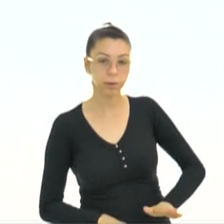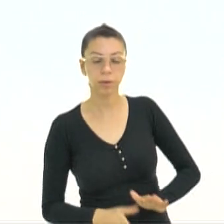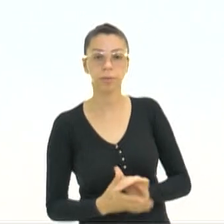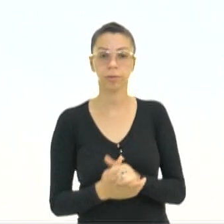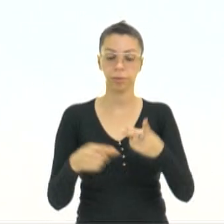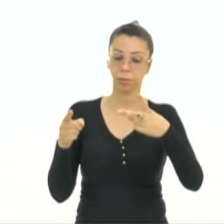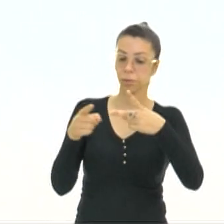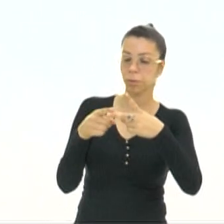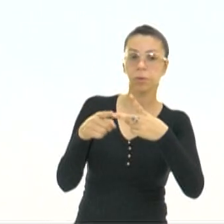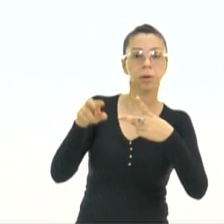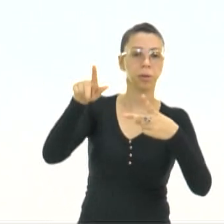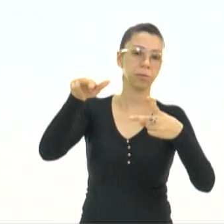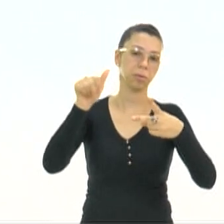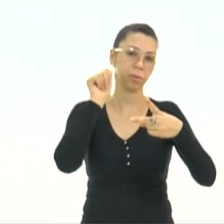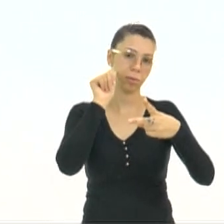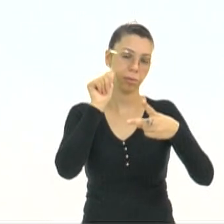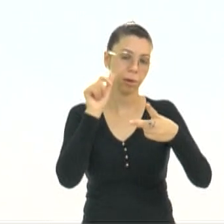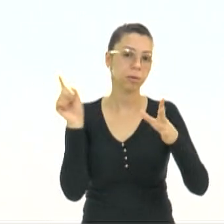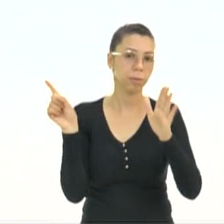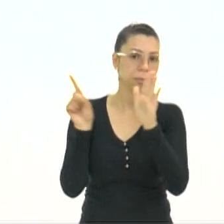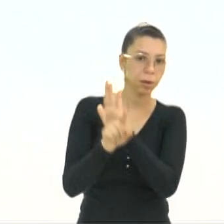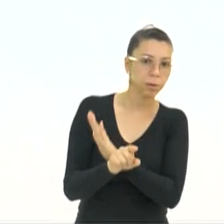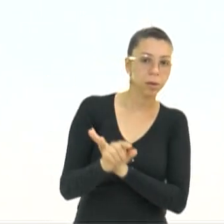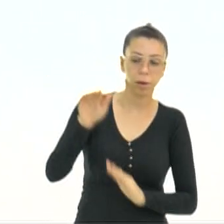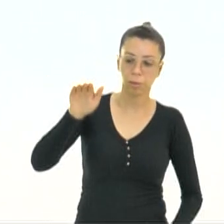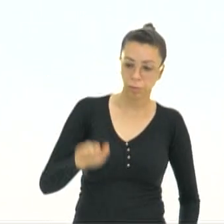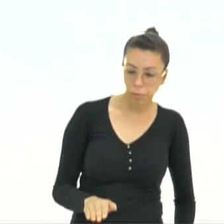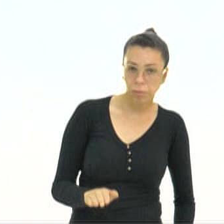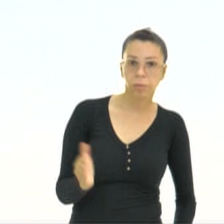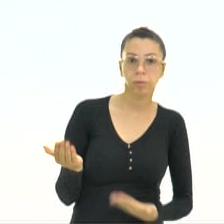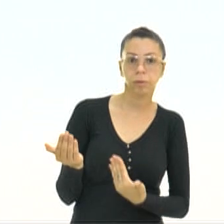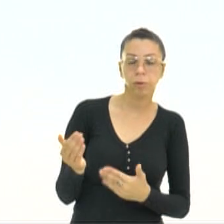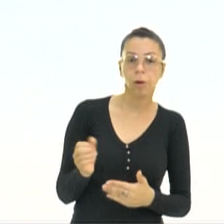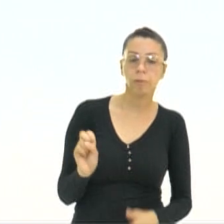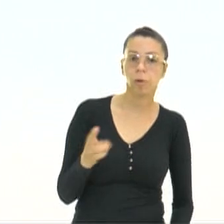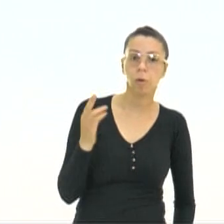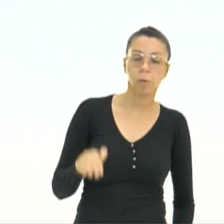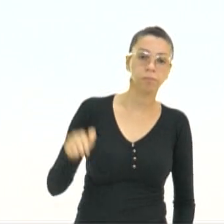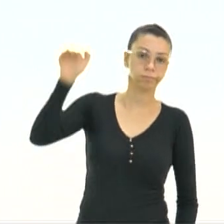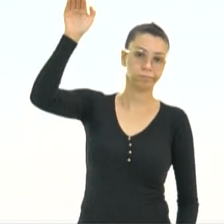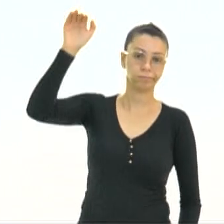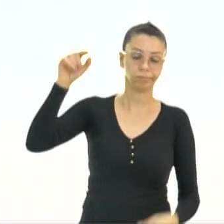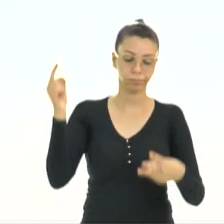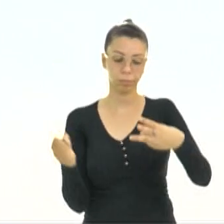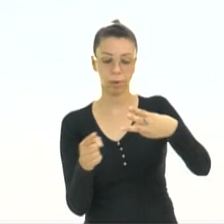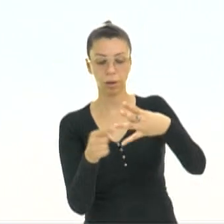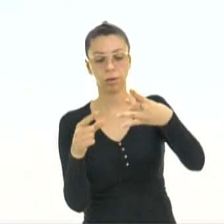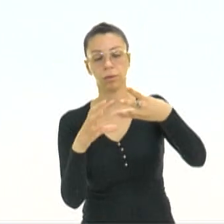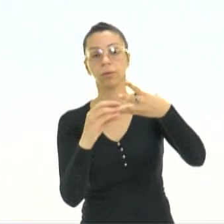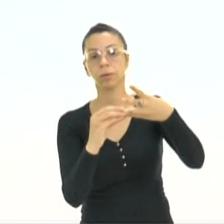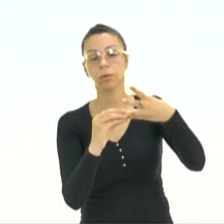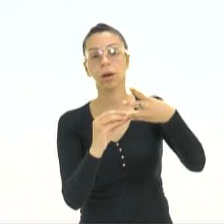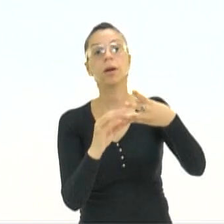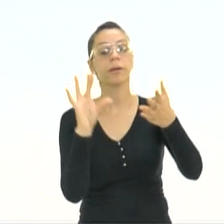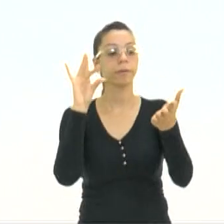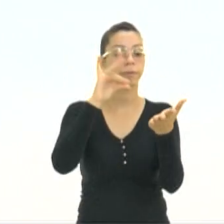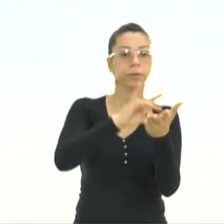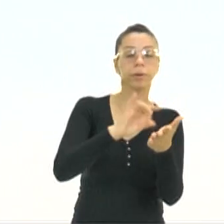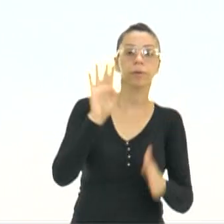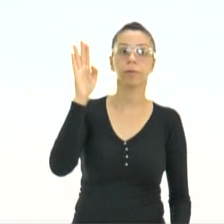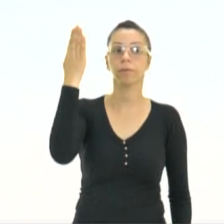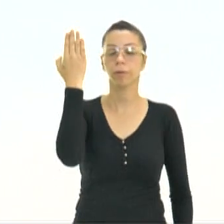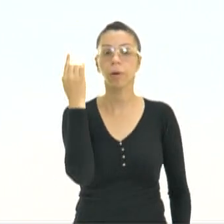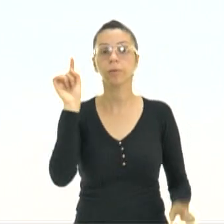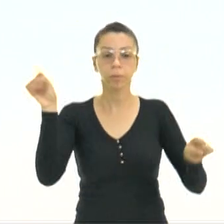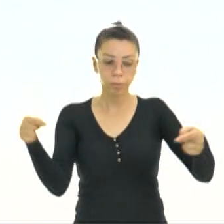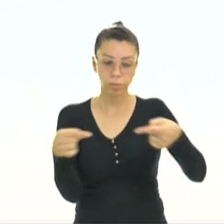tem irmãs. Então, eu estou perguntando se ela é a mais jovem ou a mais velha. A número 3 e a número 4 é para você marcar um verdadeiro ou falso de acordo com